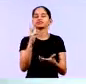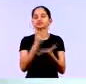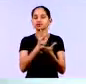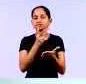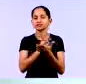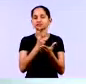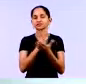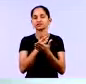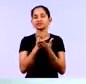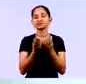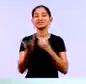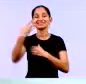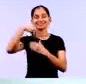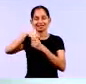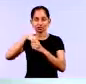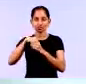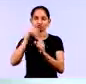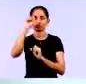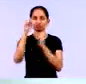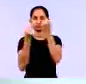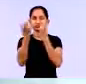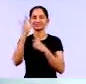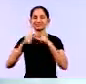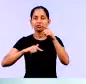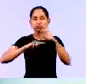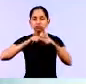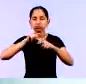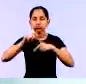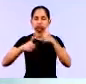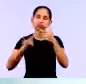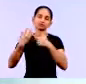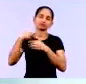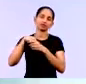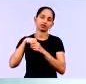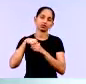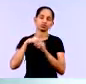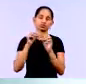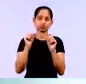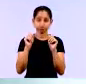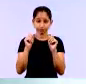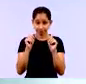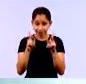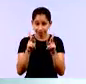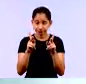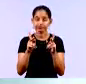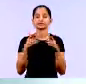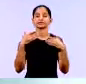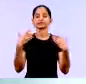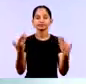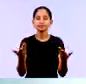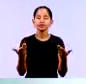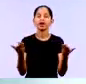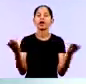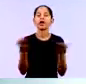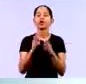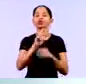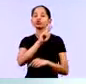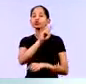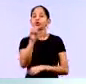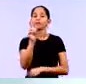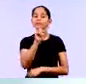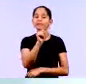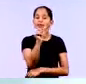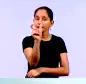diretamente na fábrica, ok? Então, nós vamos levantar esse custo de produção. E olha a terminologia que eu estou